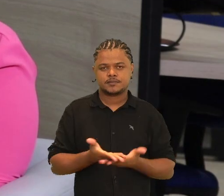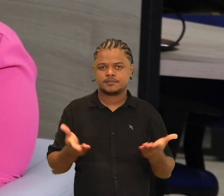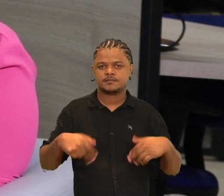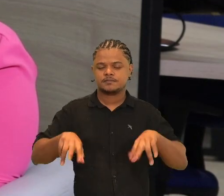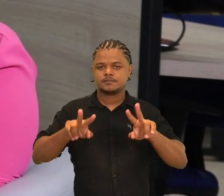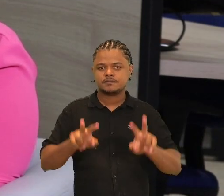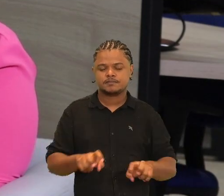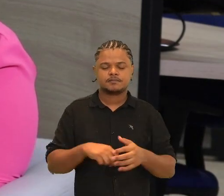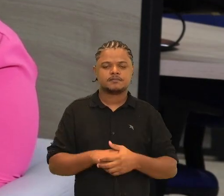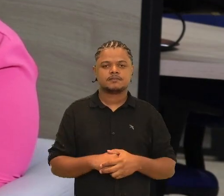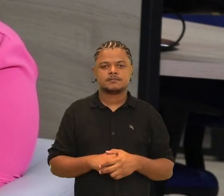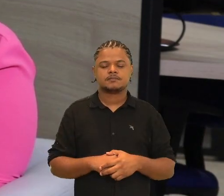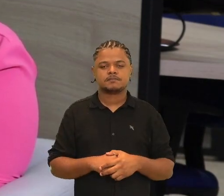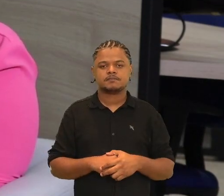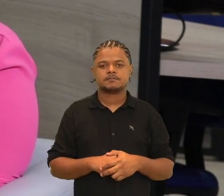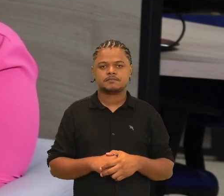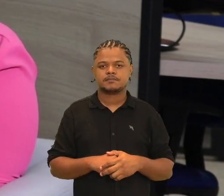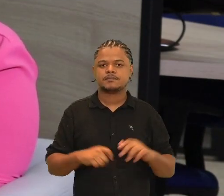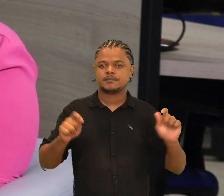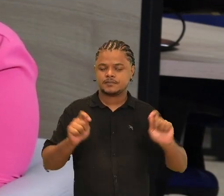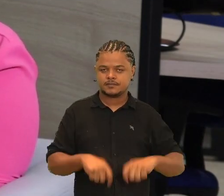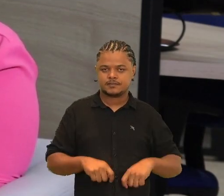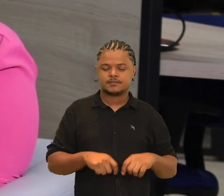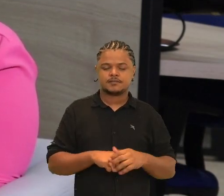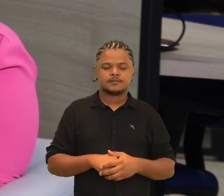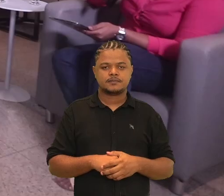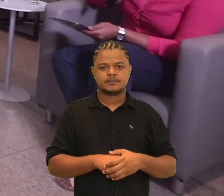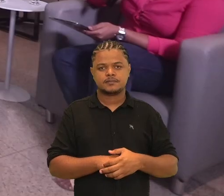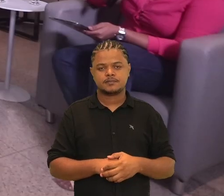da inclusão, né, da própria acessibilidade?